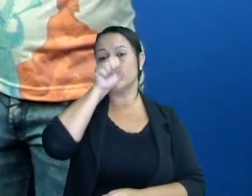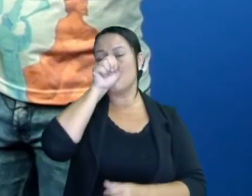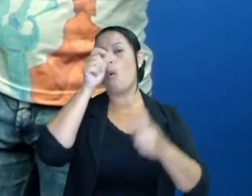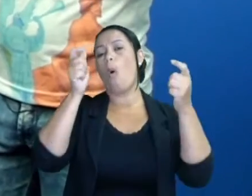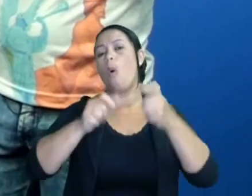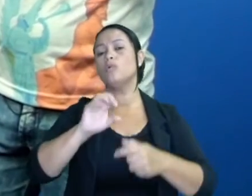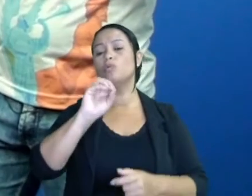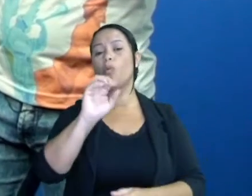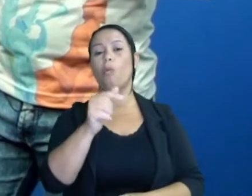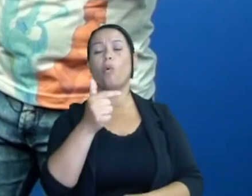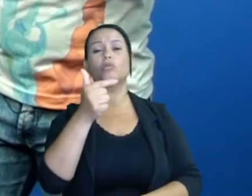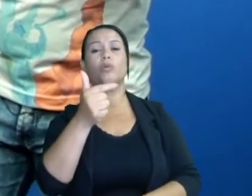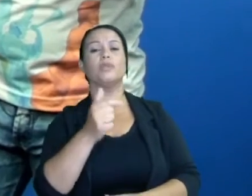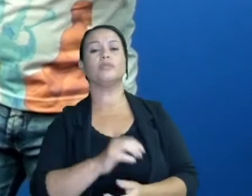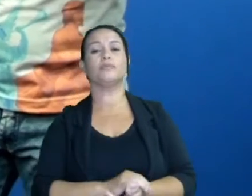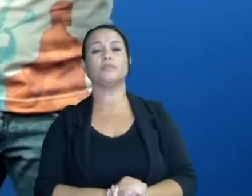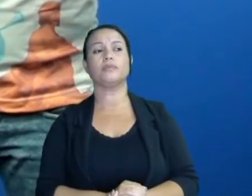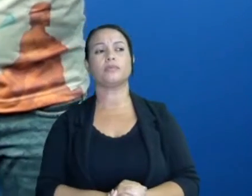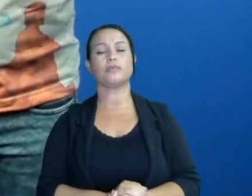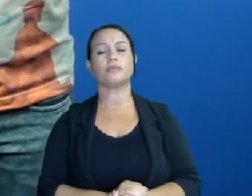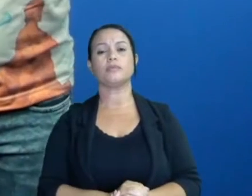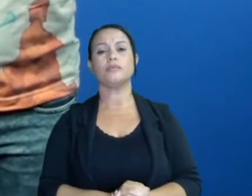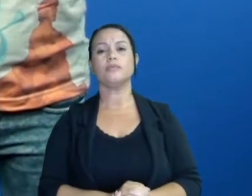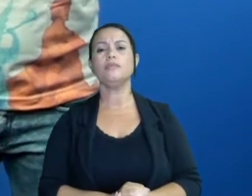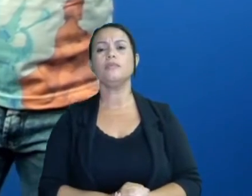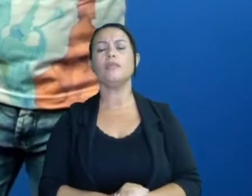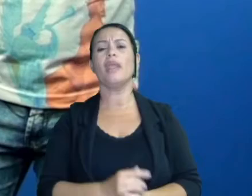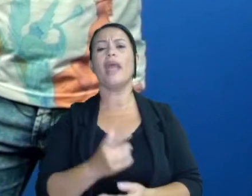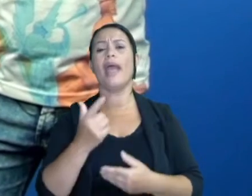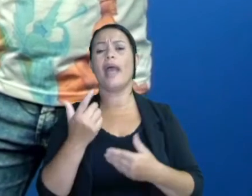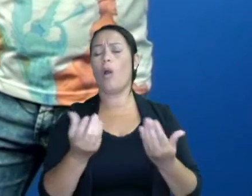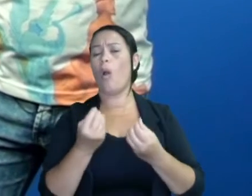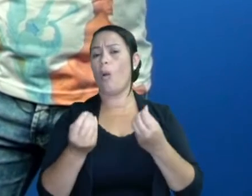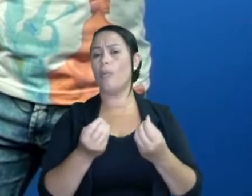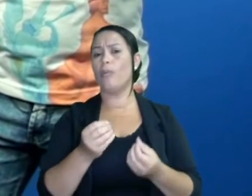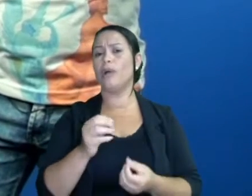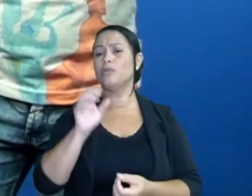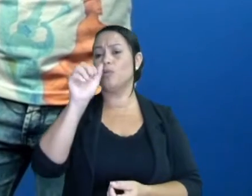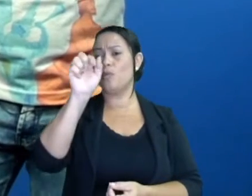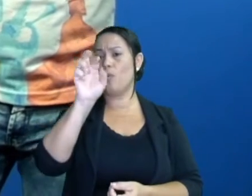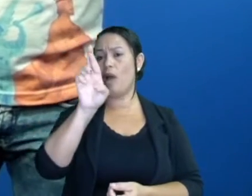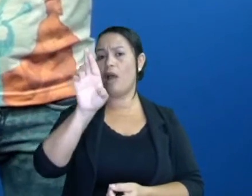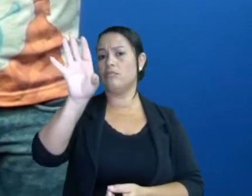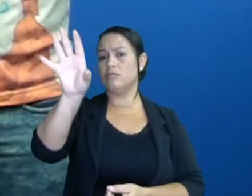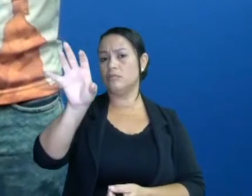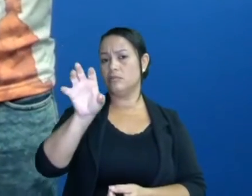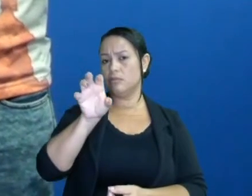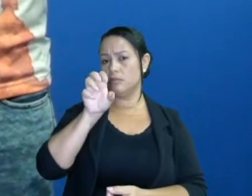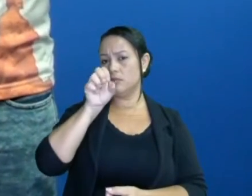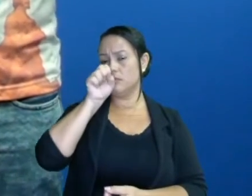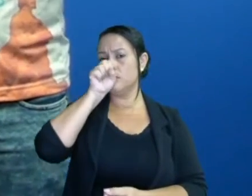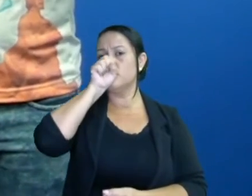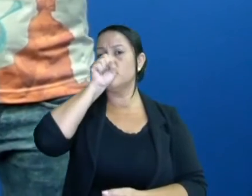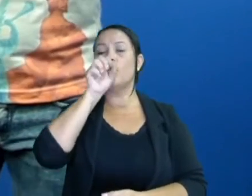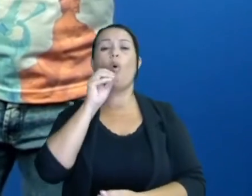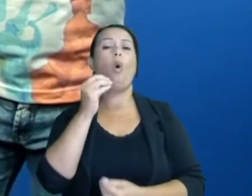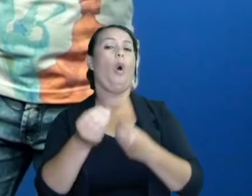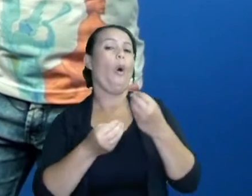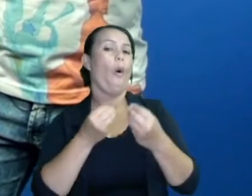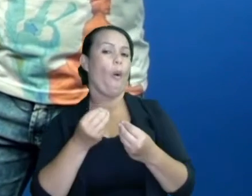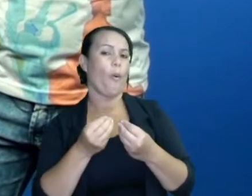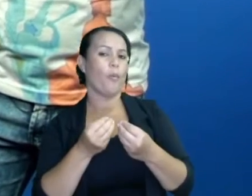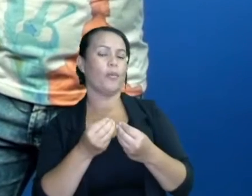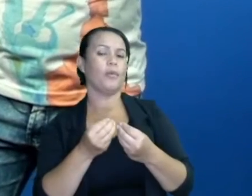Bem, o oxigênio ele é retirado do ar por um processo chamado